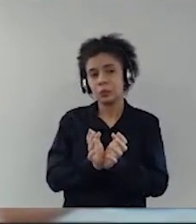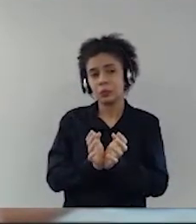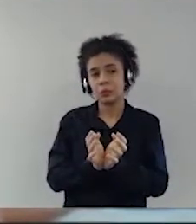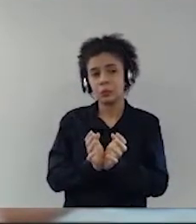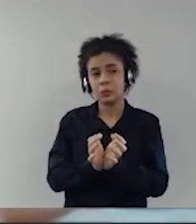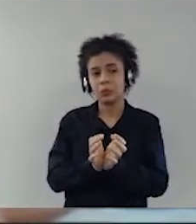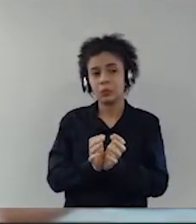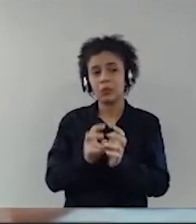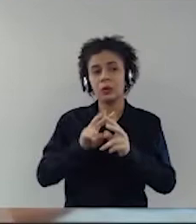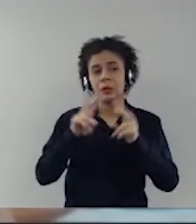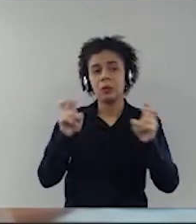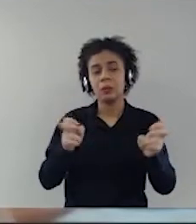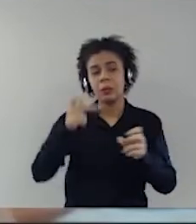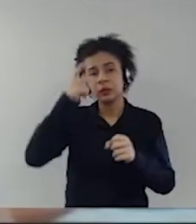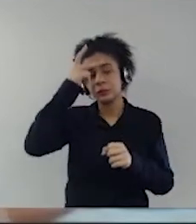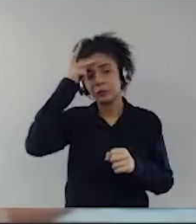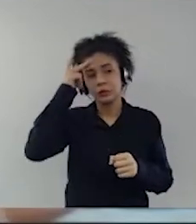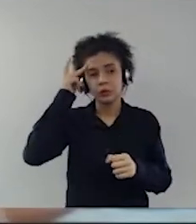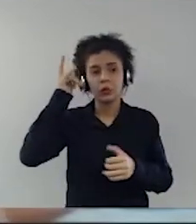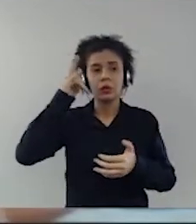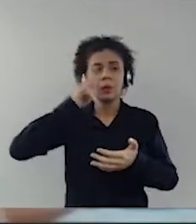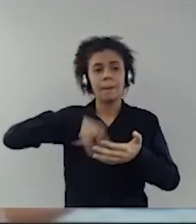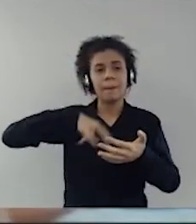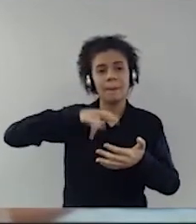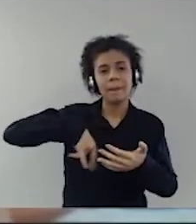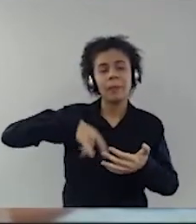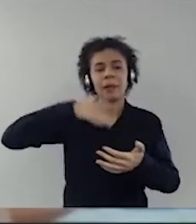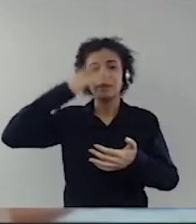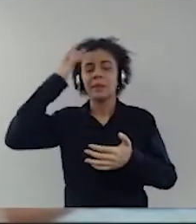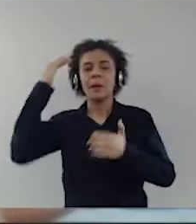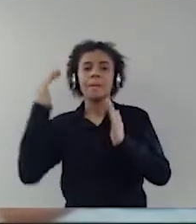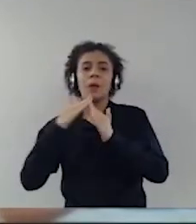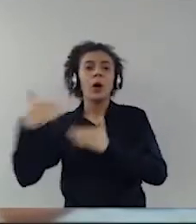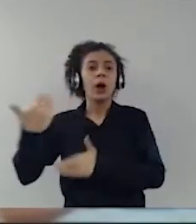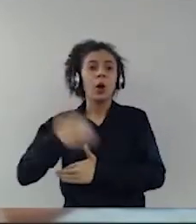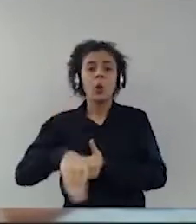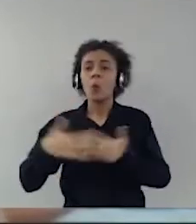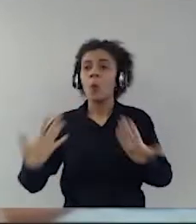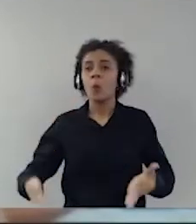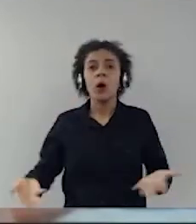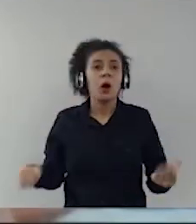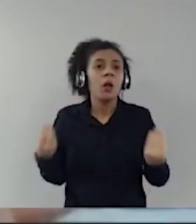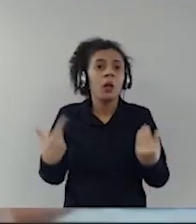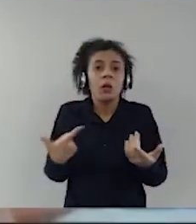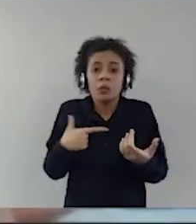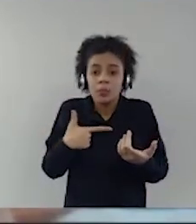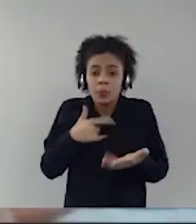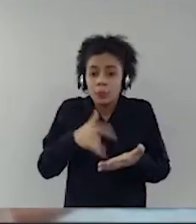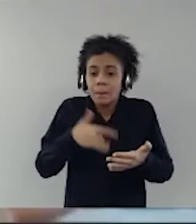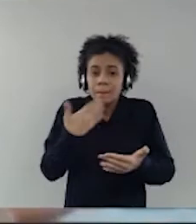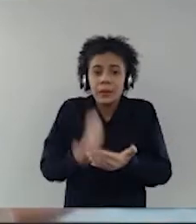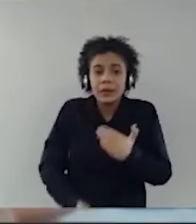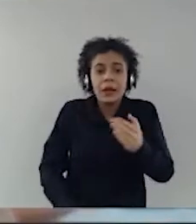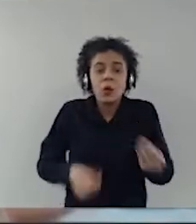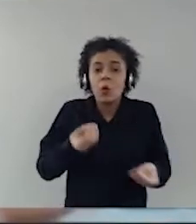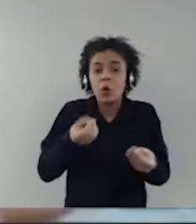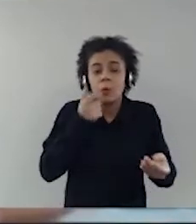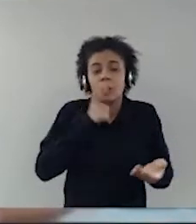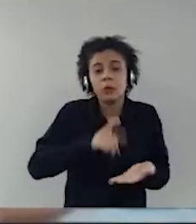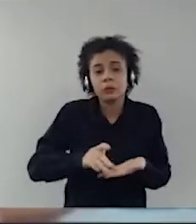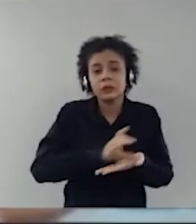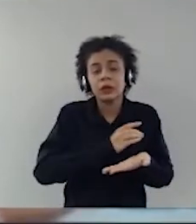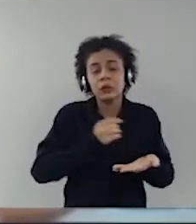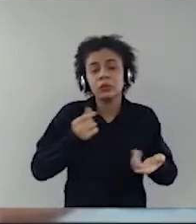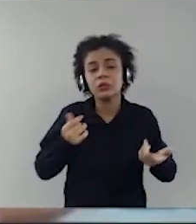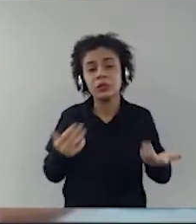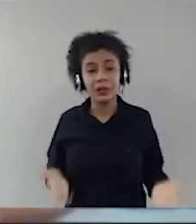nessa questão das pessoas ou indocumentadas ou moradoras de rua que têm documentos, mas perderam, que não tem como